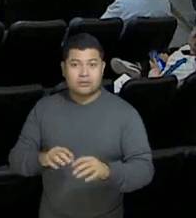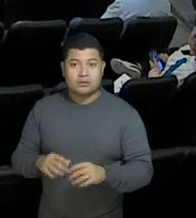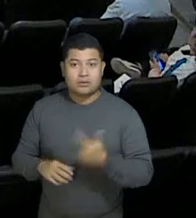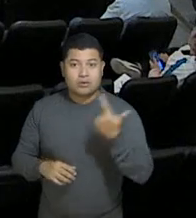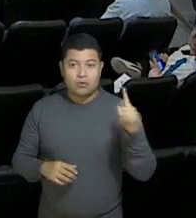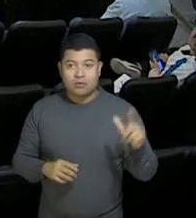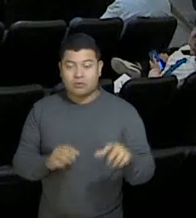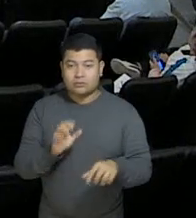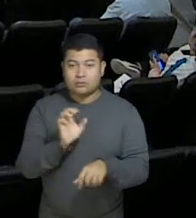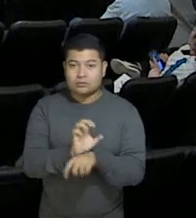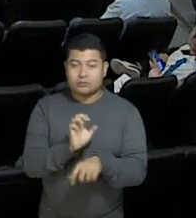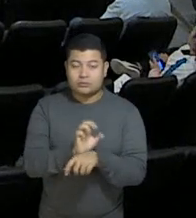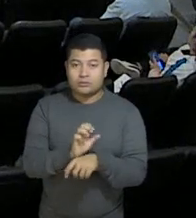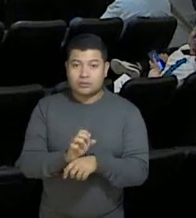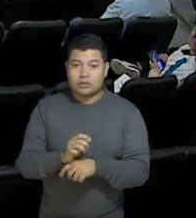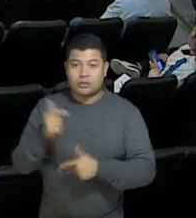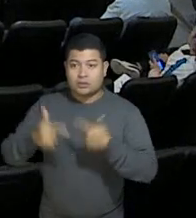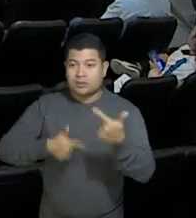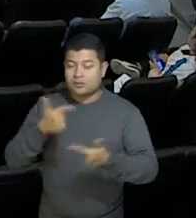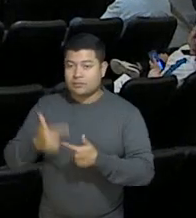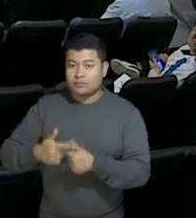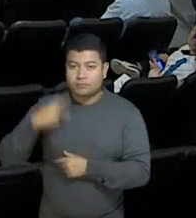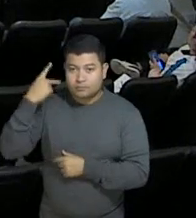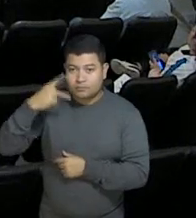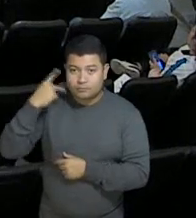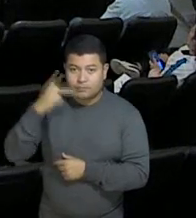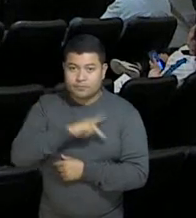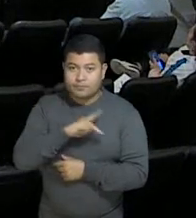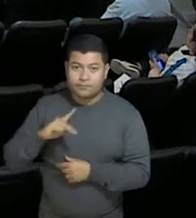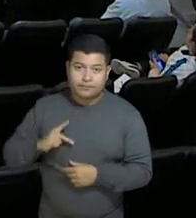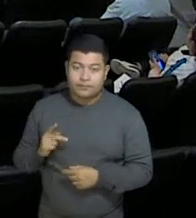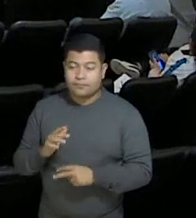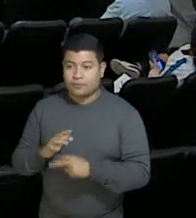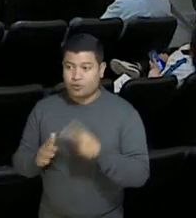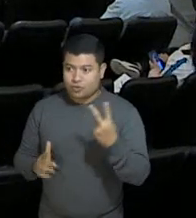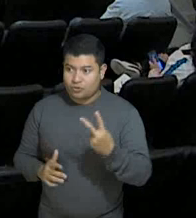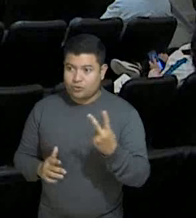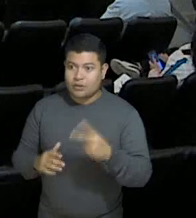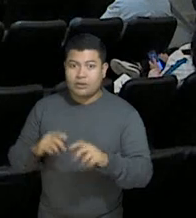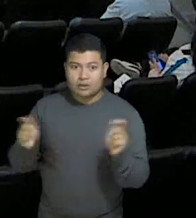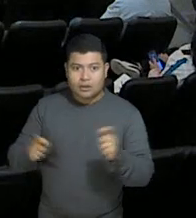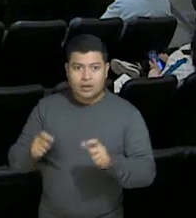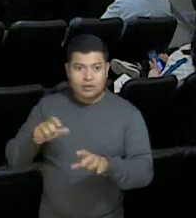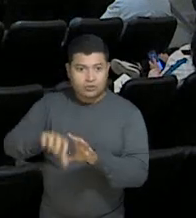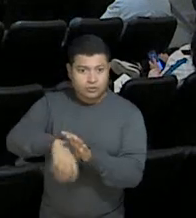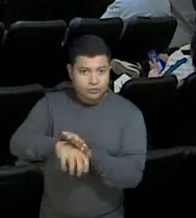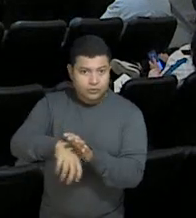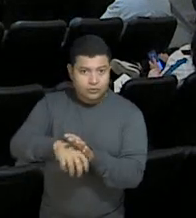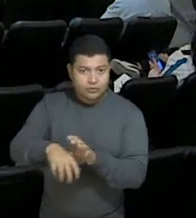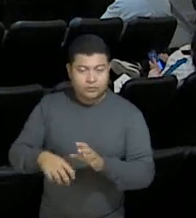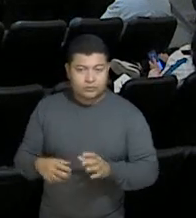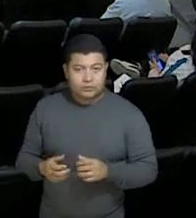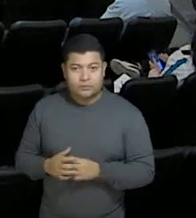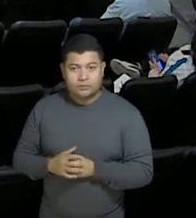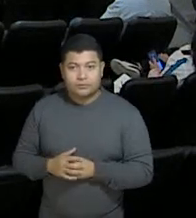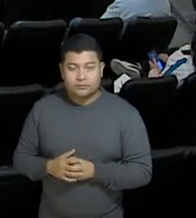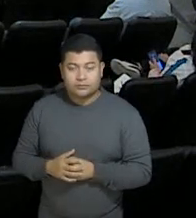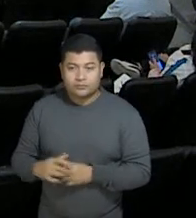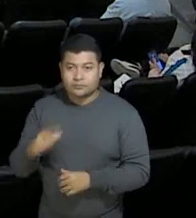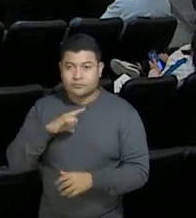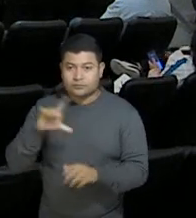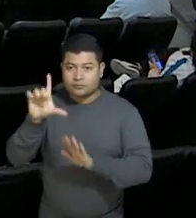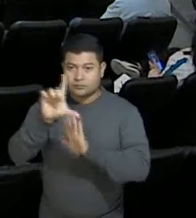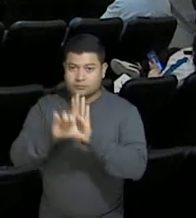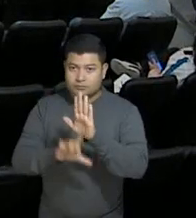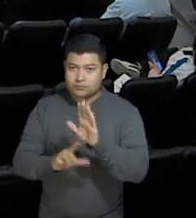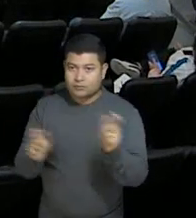que vão trabalhar política pública, e dois daí fazer sorteio para o grupo, se vocês concordarem. Aí, como a gente tem a lista, pela